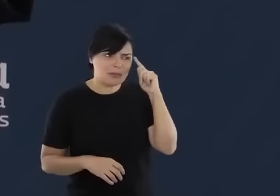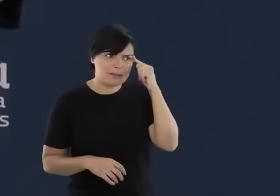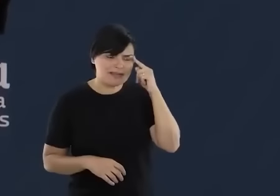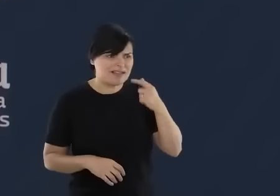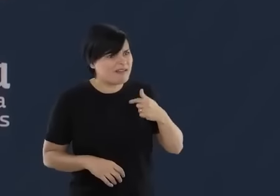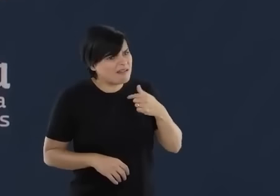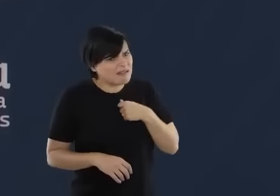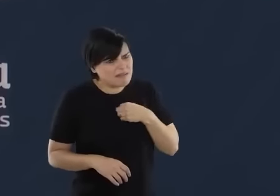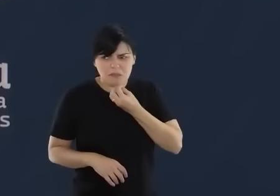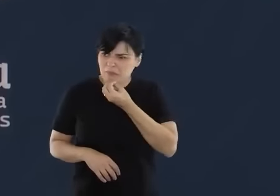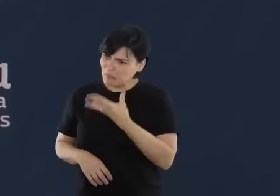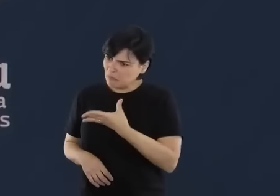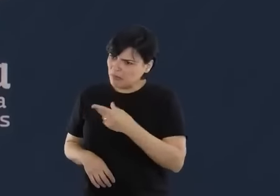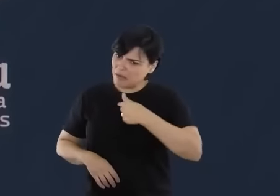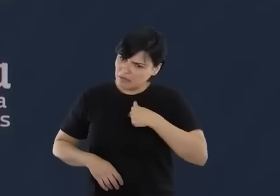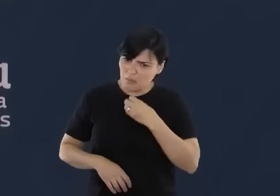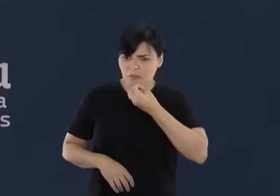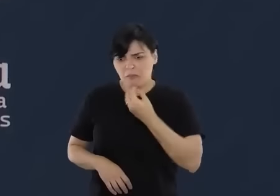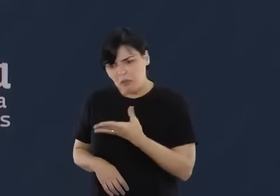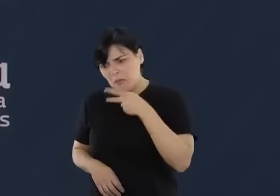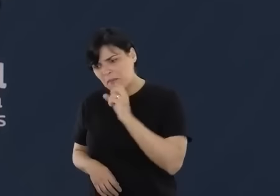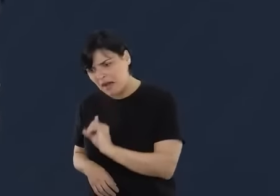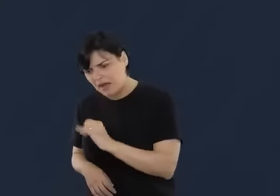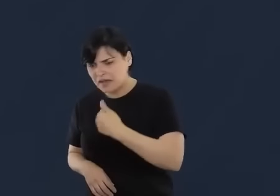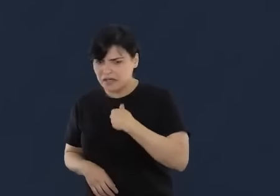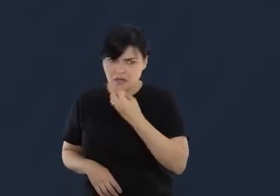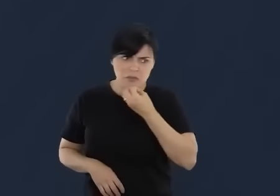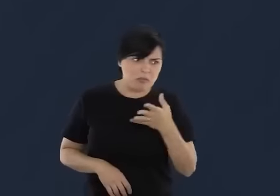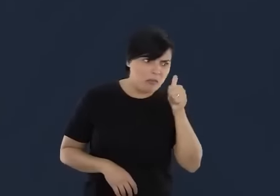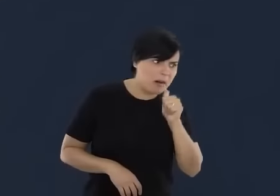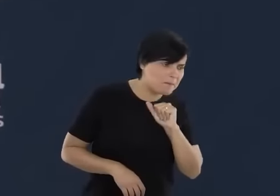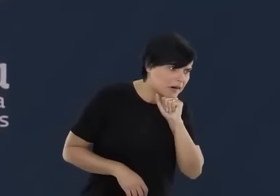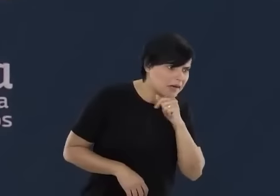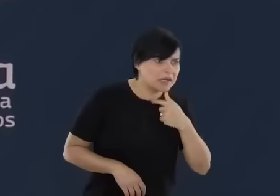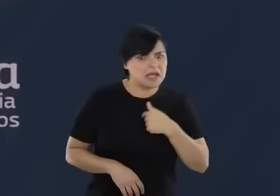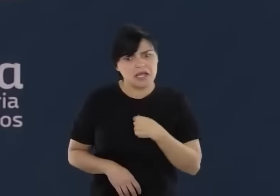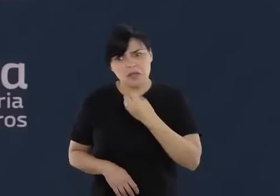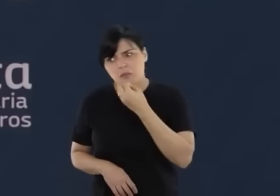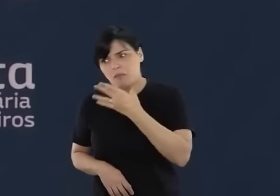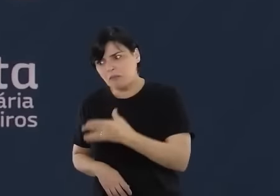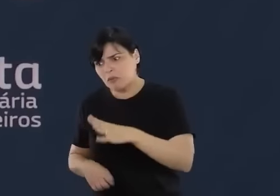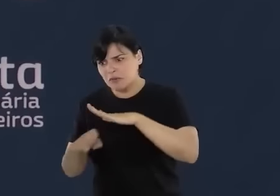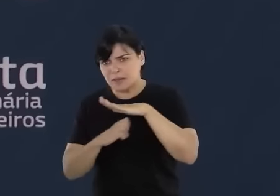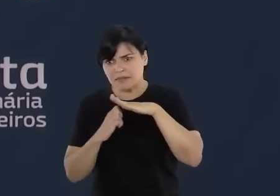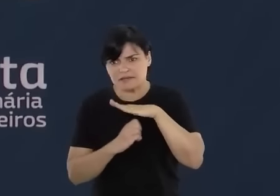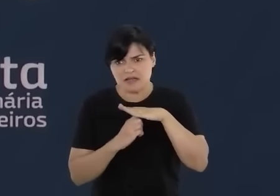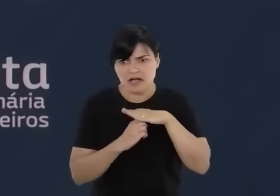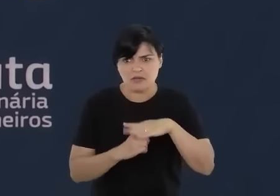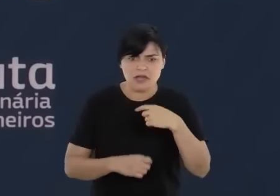bom pai eu sou uma boa mãe eu sou um bom patrão eu sou um bom empregado Eu sou um bom empresário eu sou Ah até um bom